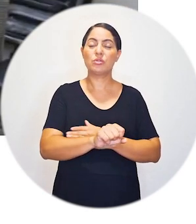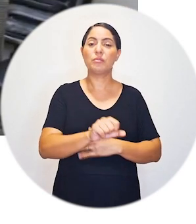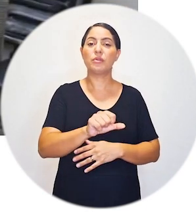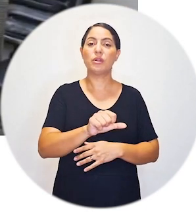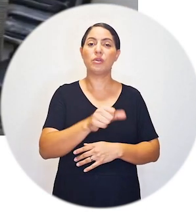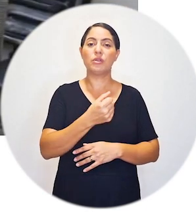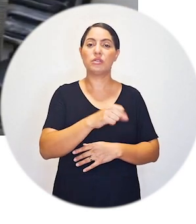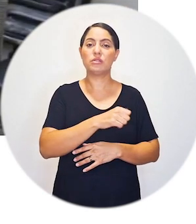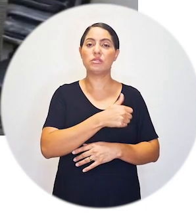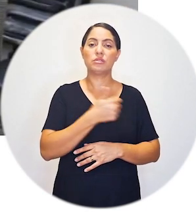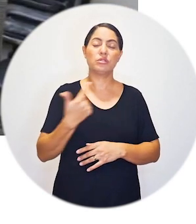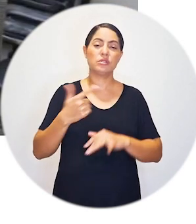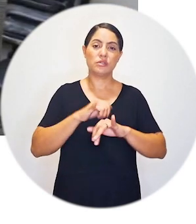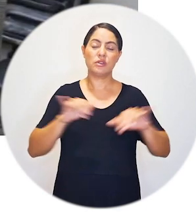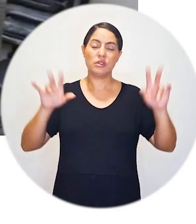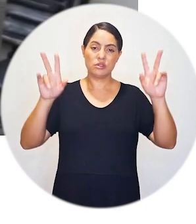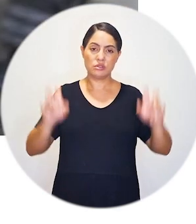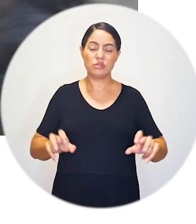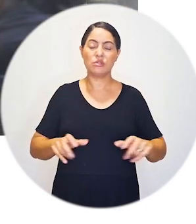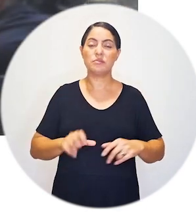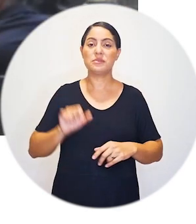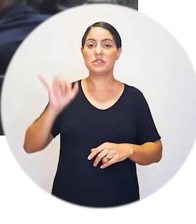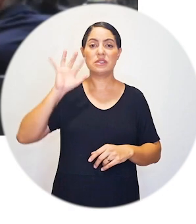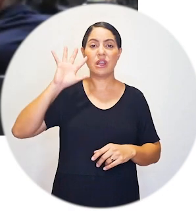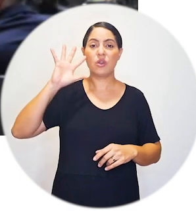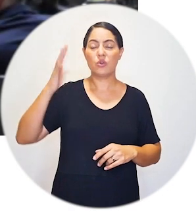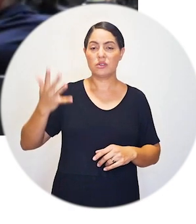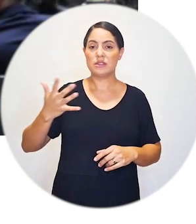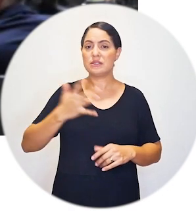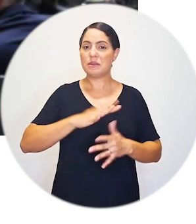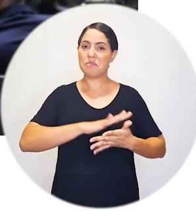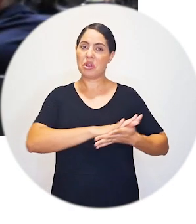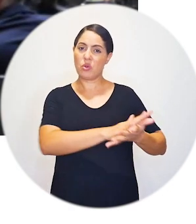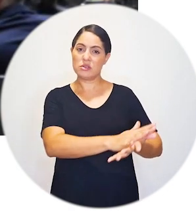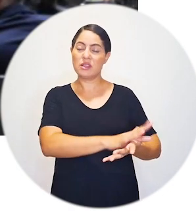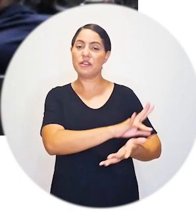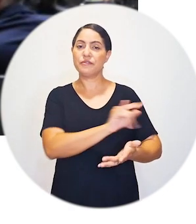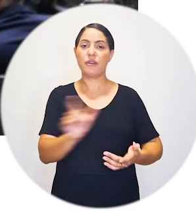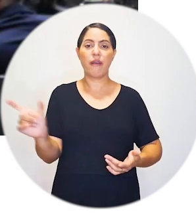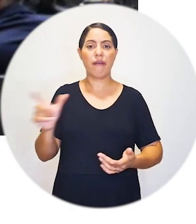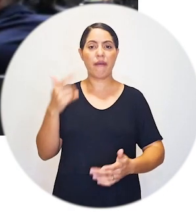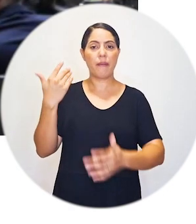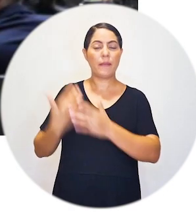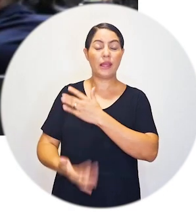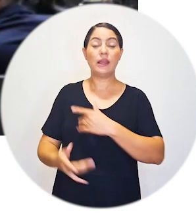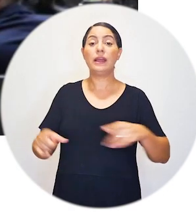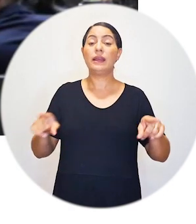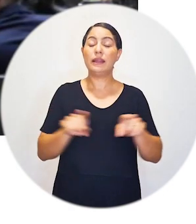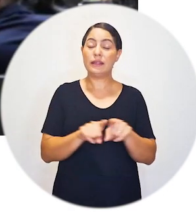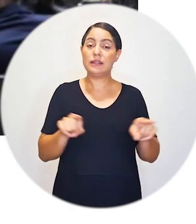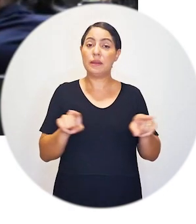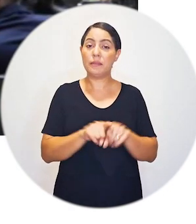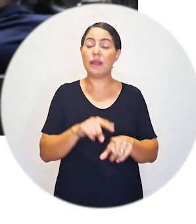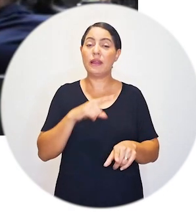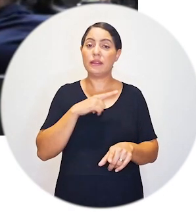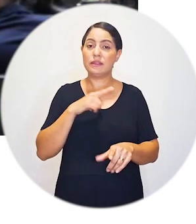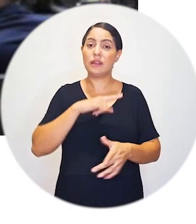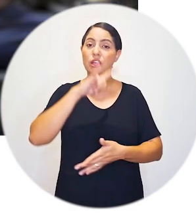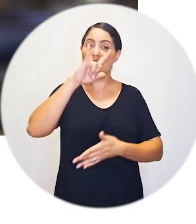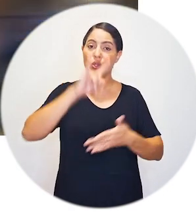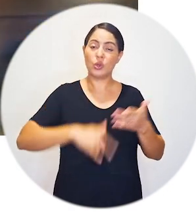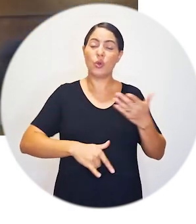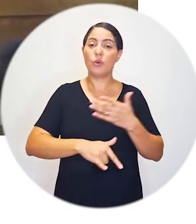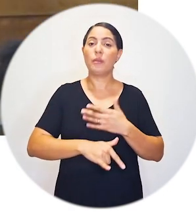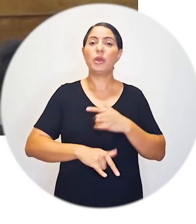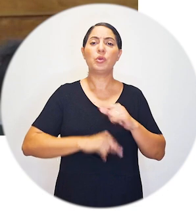como infração ética passível de suspensão do exercício da advocacia. E tenho orgulho da ordem que aprovou o provimento da diversidade,